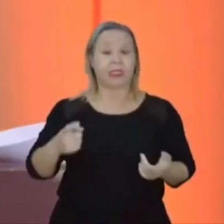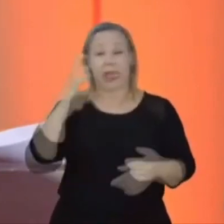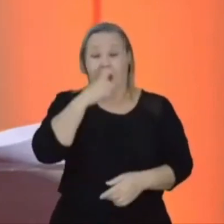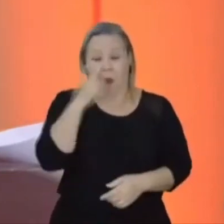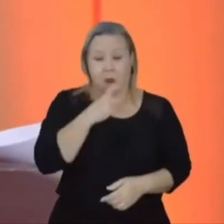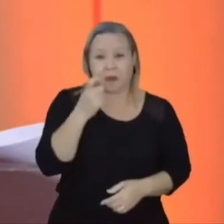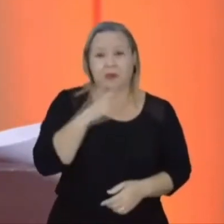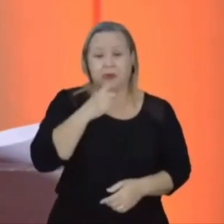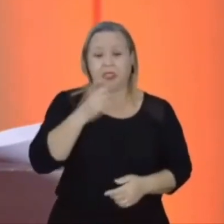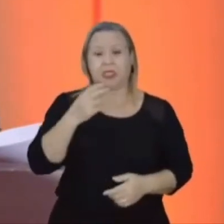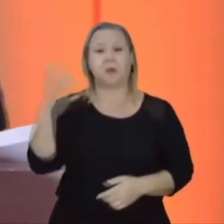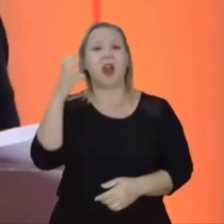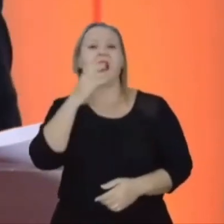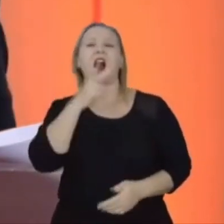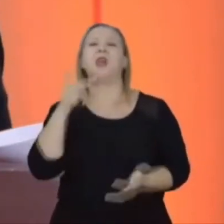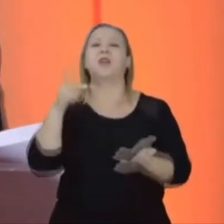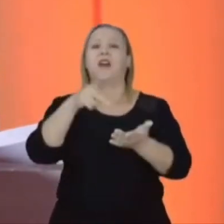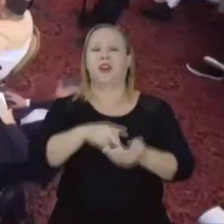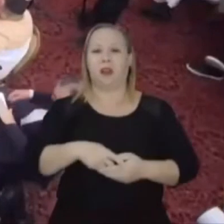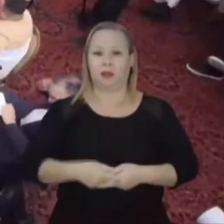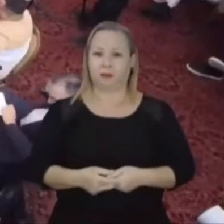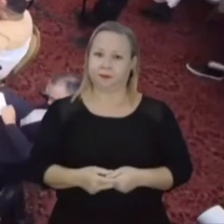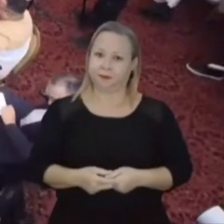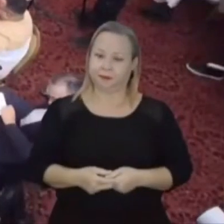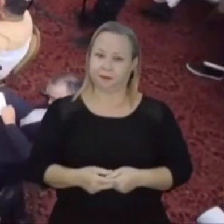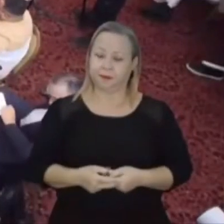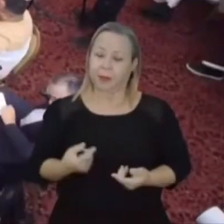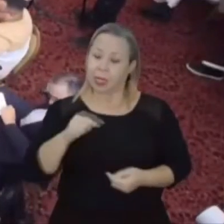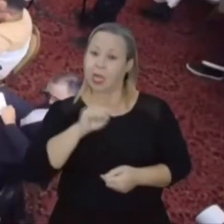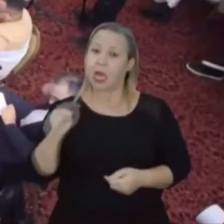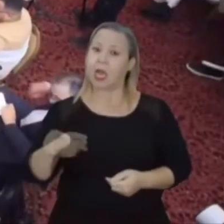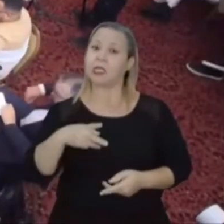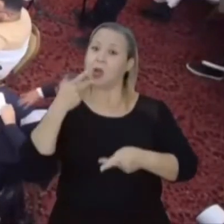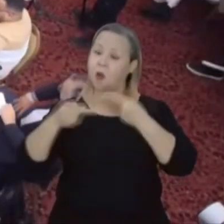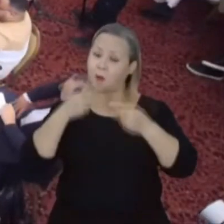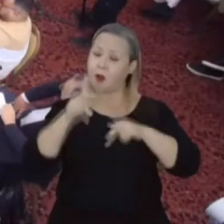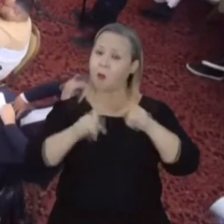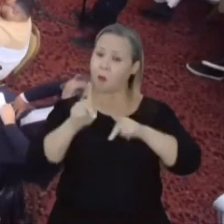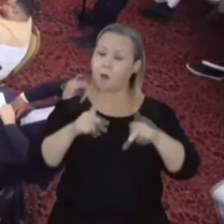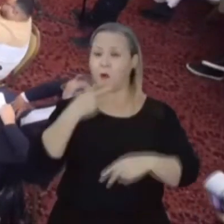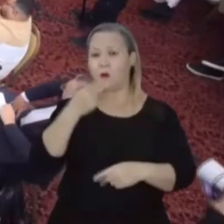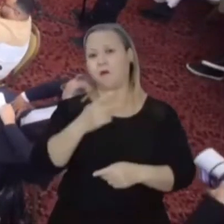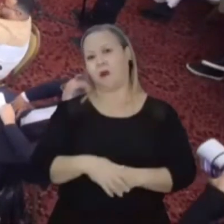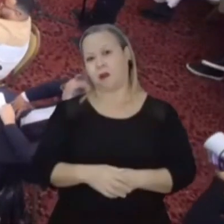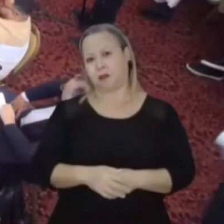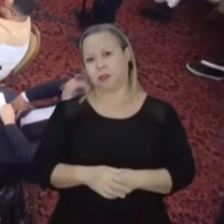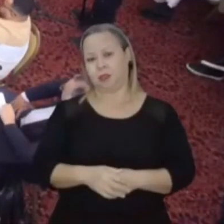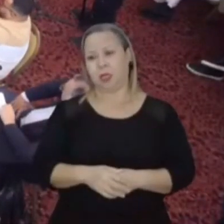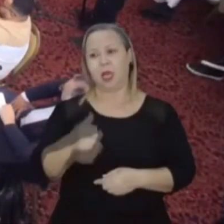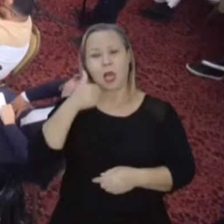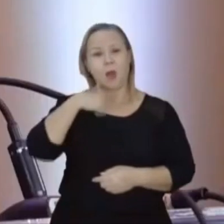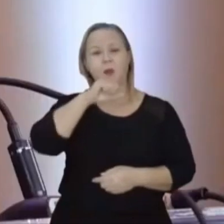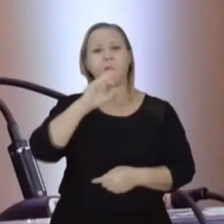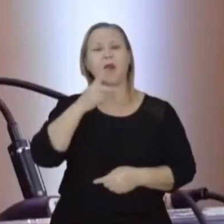verdade. Sabe, é isso que é o ditado popular que a gente acreditava quando não tinha internet. Minha mãe dizia, a mentira vai de